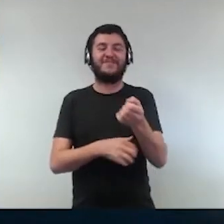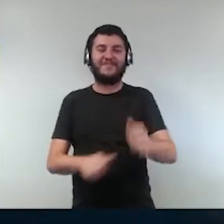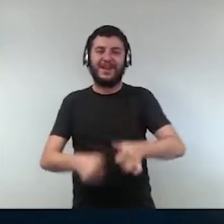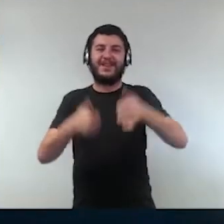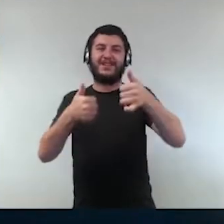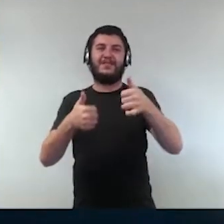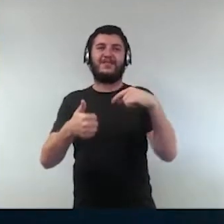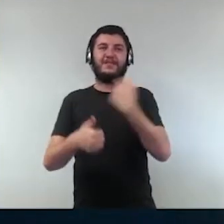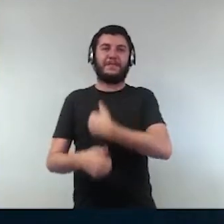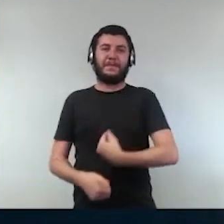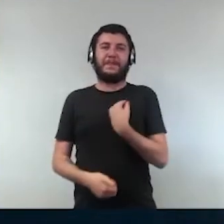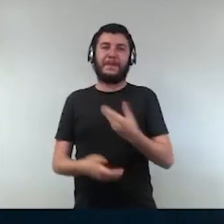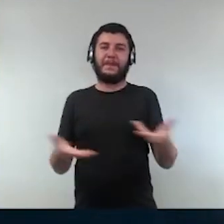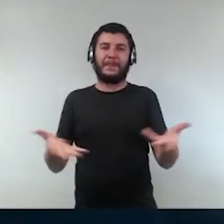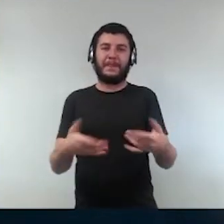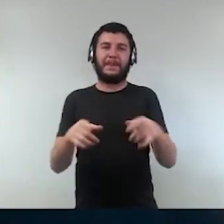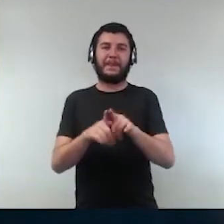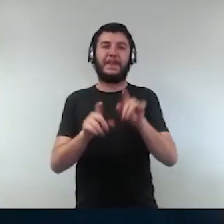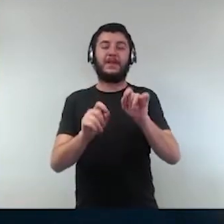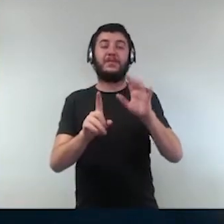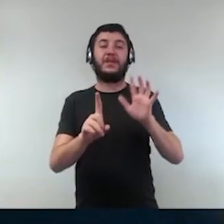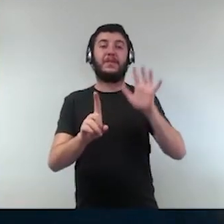os impactos que a pandemia